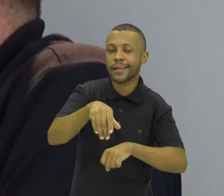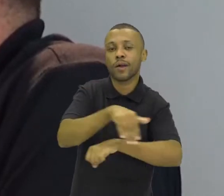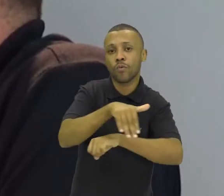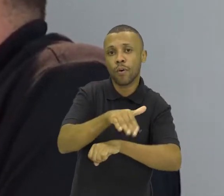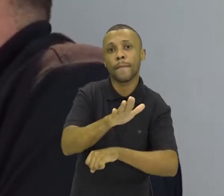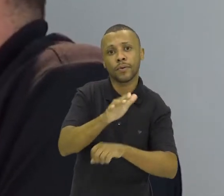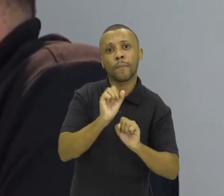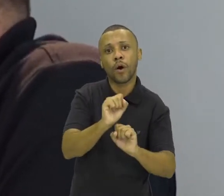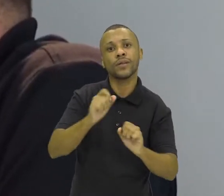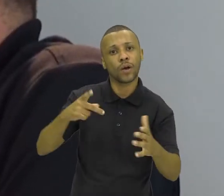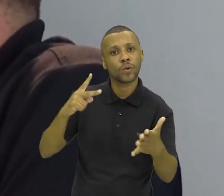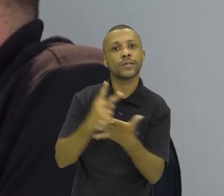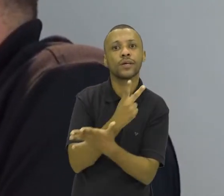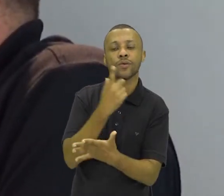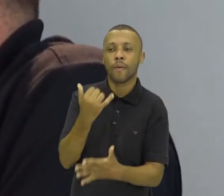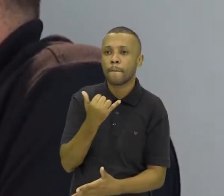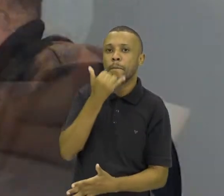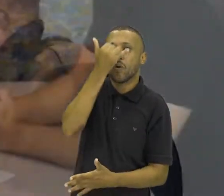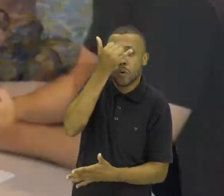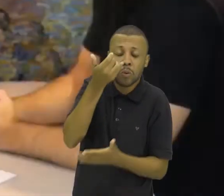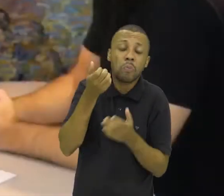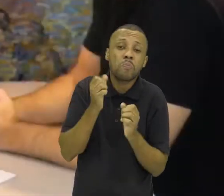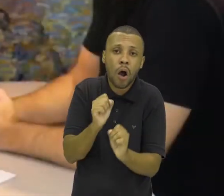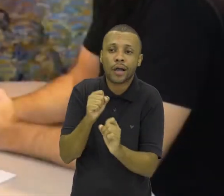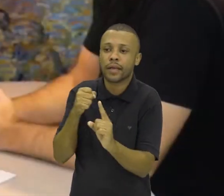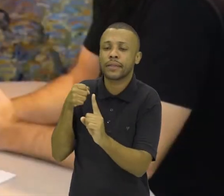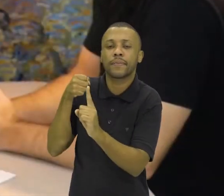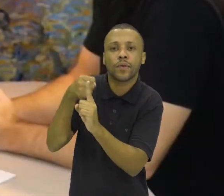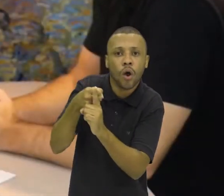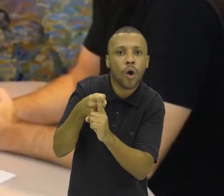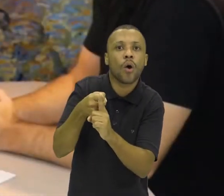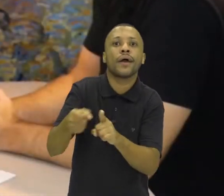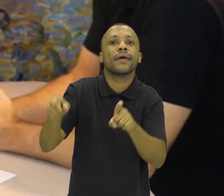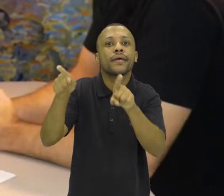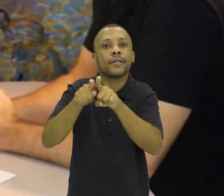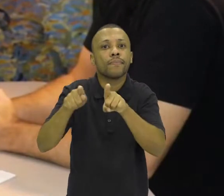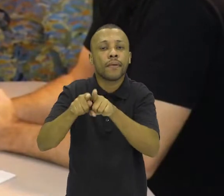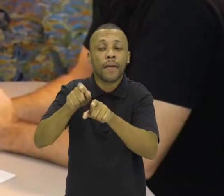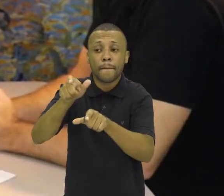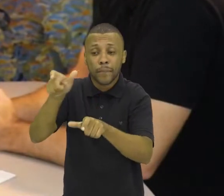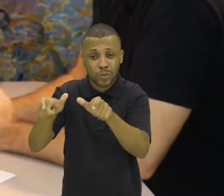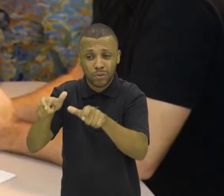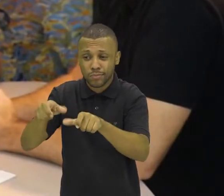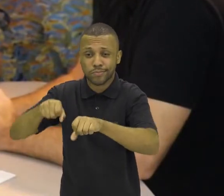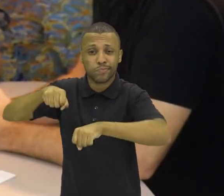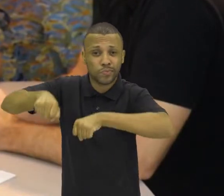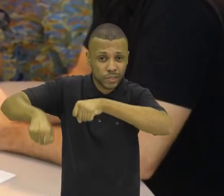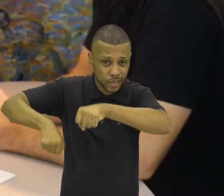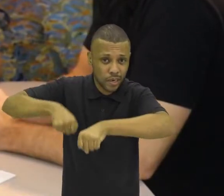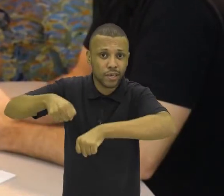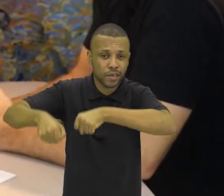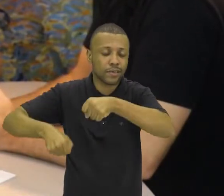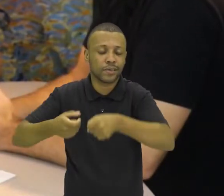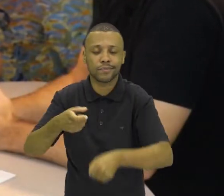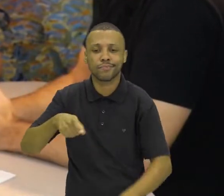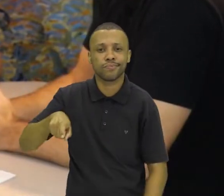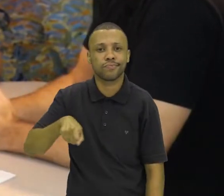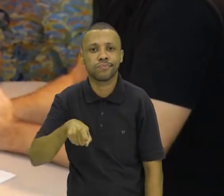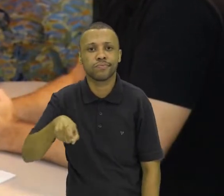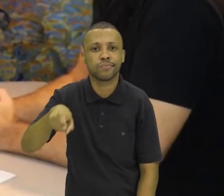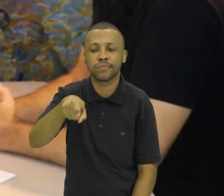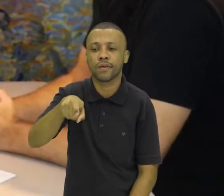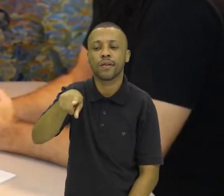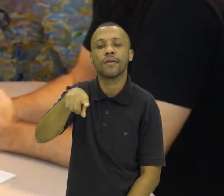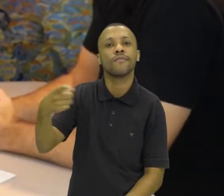você pode ser vitimado. E você pode vitimar alguém. Já aconteceram acidentes com pessoas onde a vítima, um ciclista ou um motociclista,